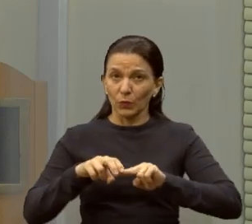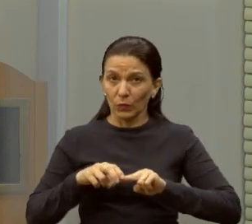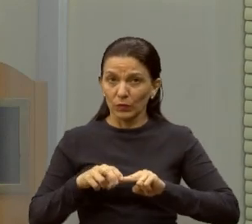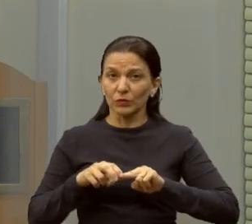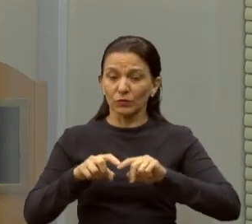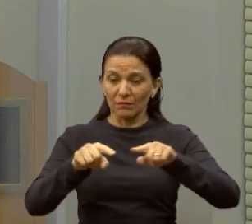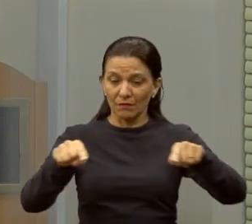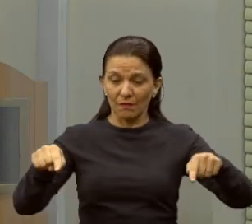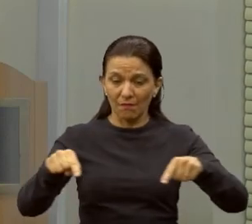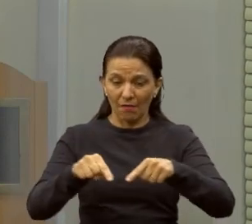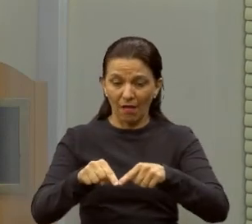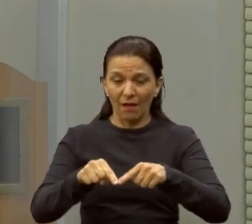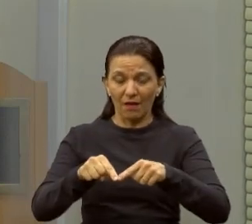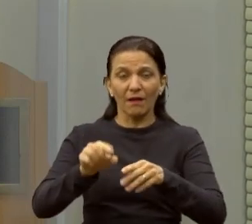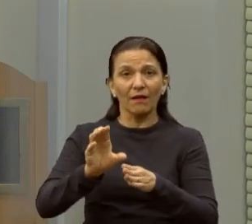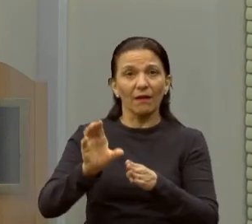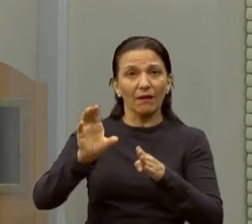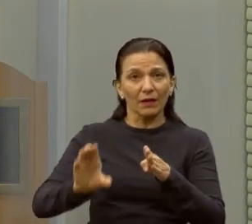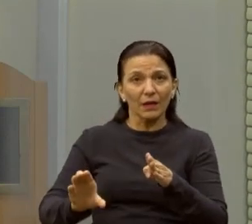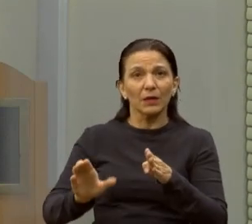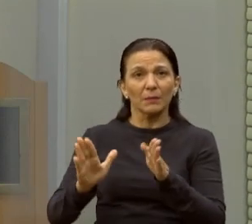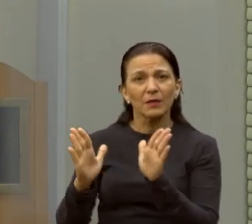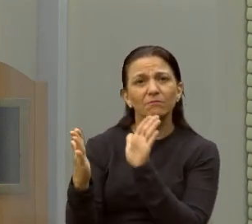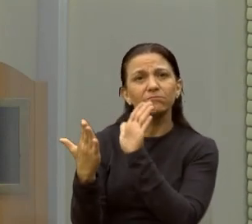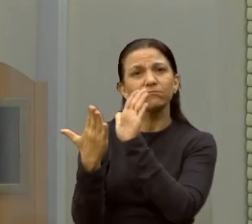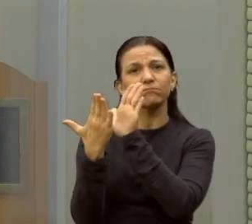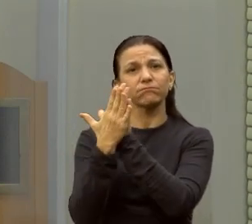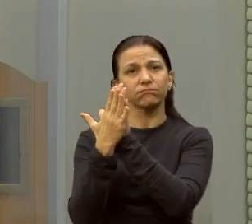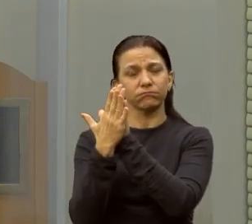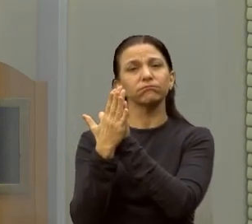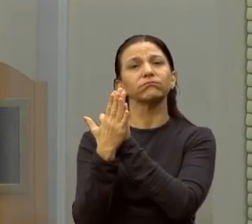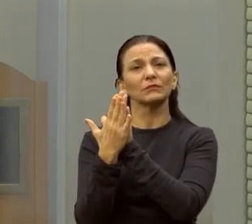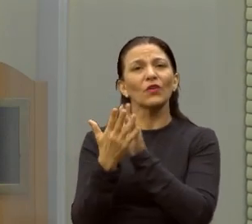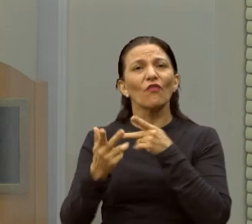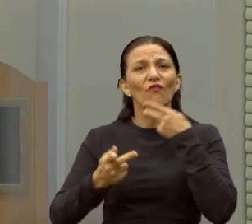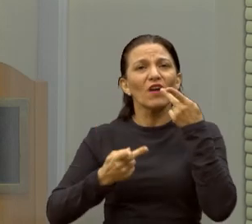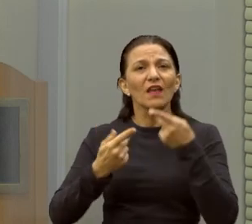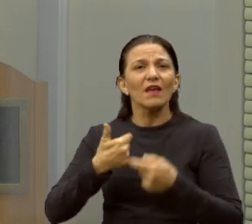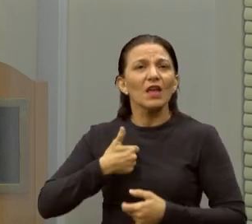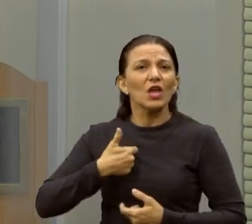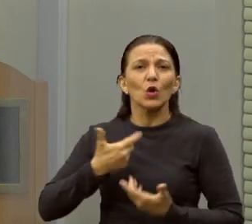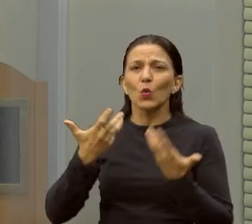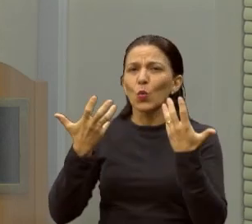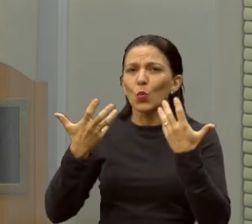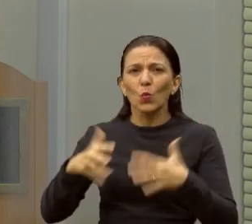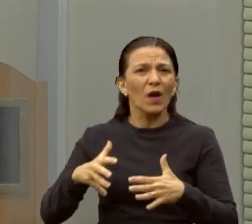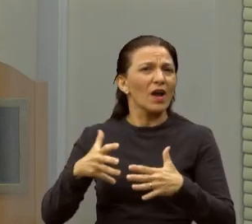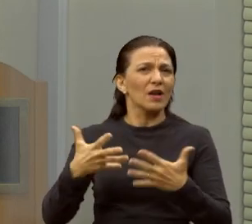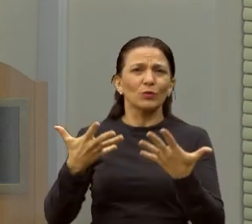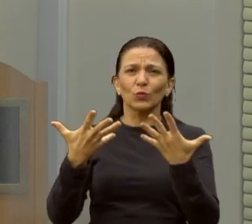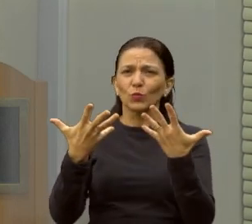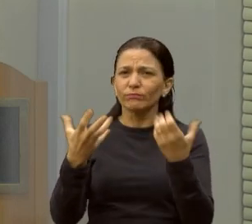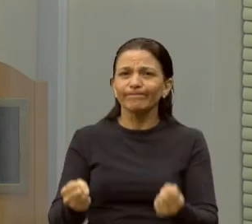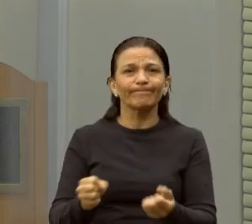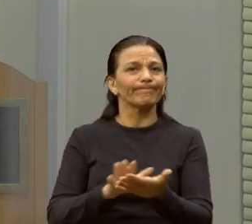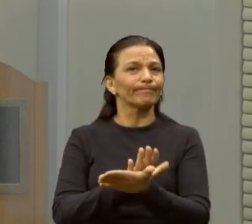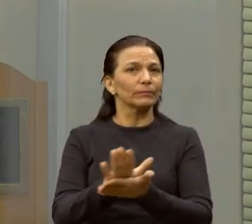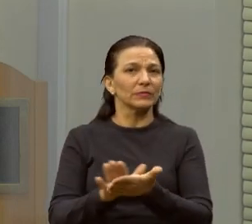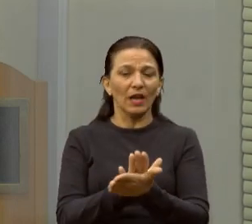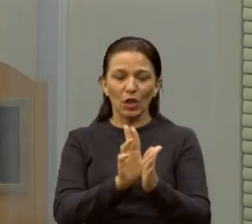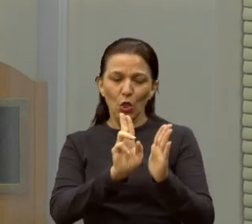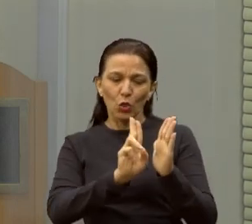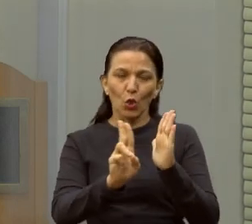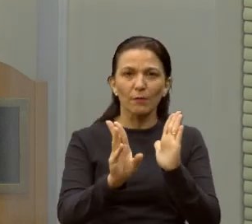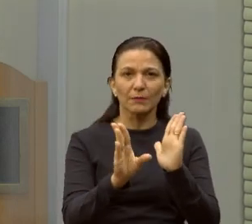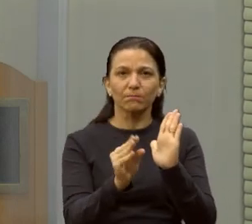saguão enquanto Rafael dialogava com Guilherme Bianco e falei que não tinha dado autorização para usar o meu nome em